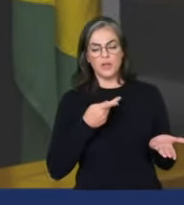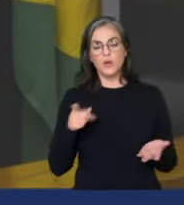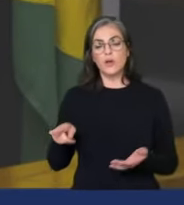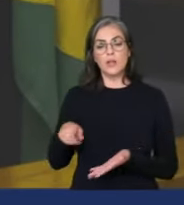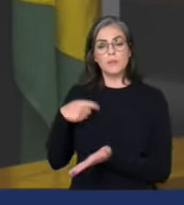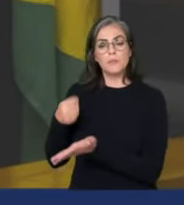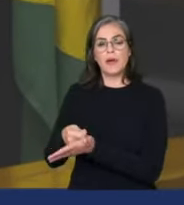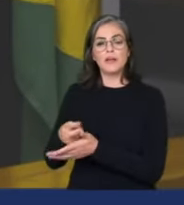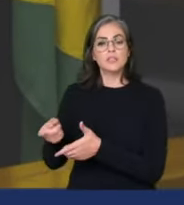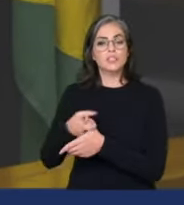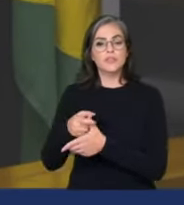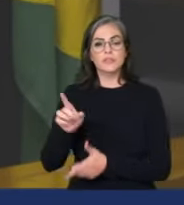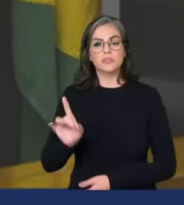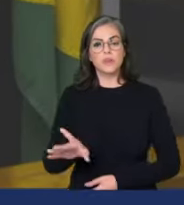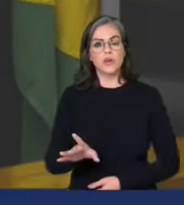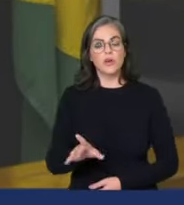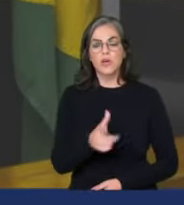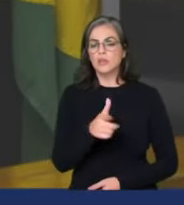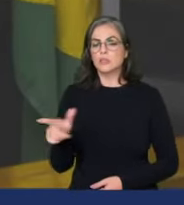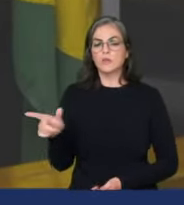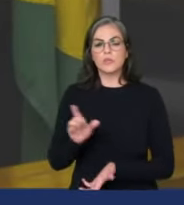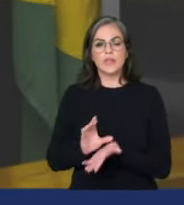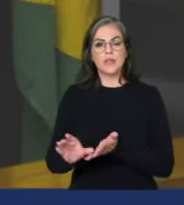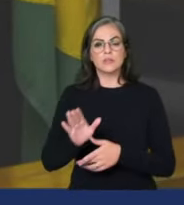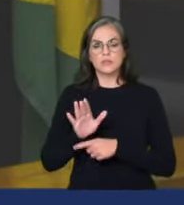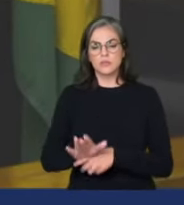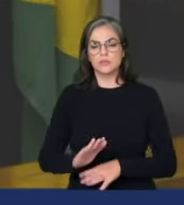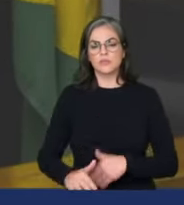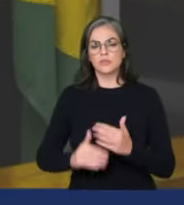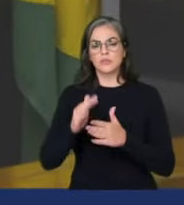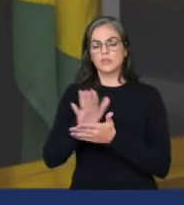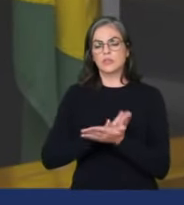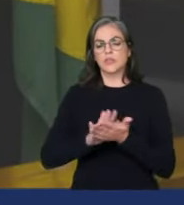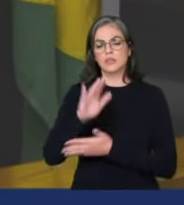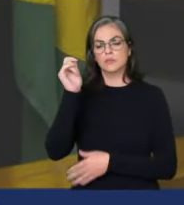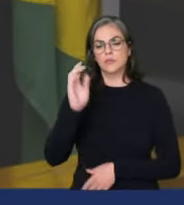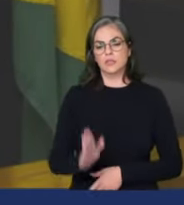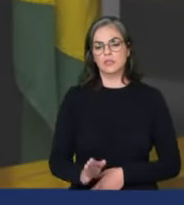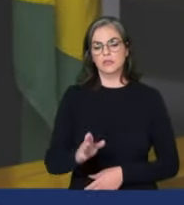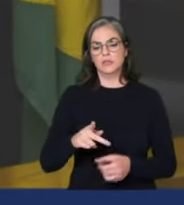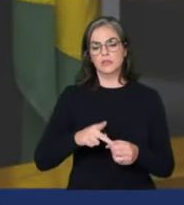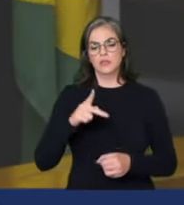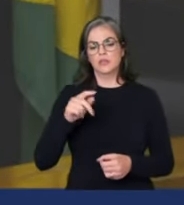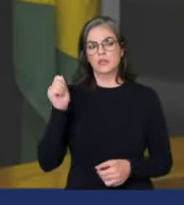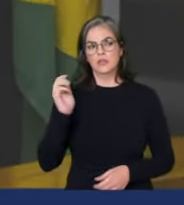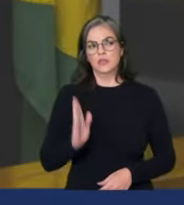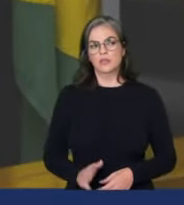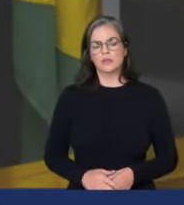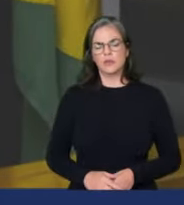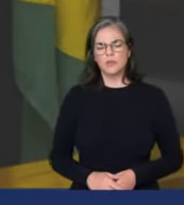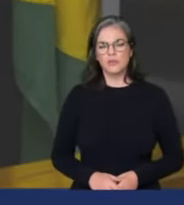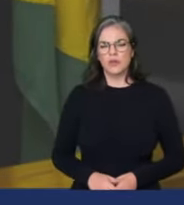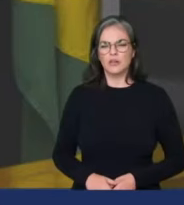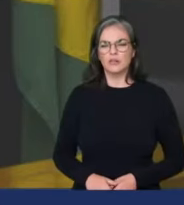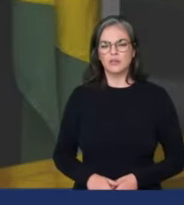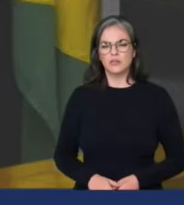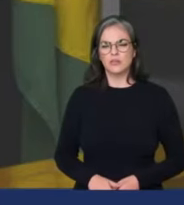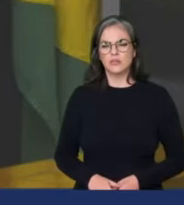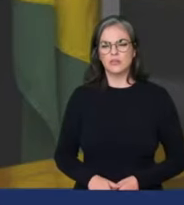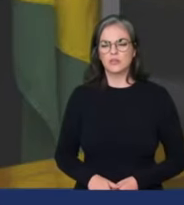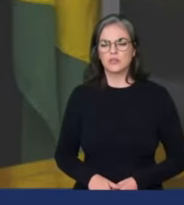pública, sem nenhum investimento desses recursos, dessa riqueza petrolífera aqui no Brasil. Então,